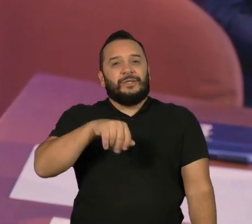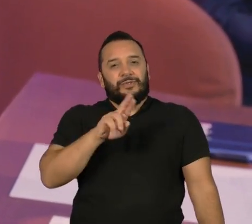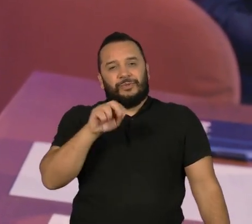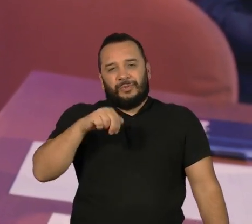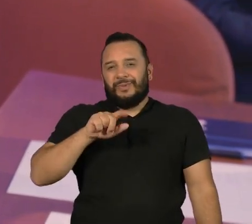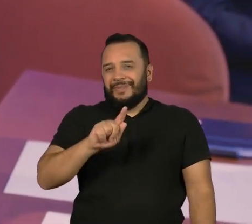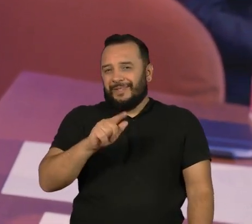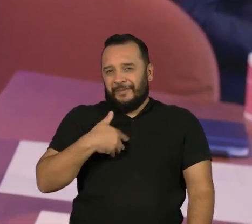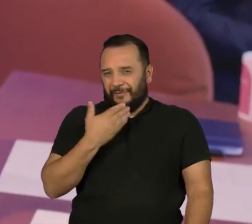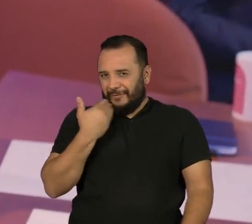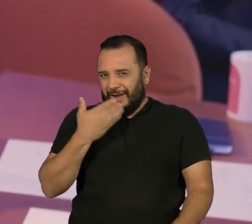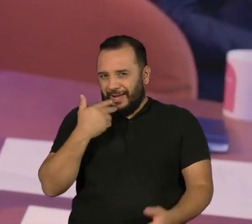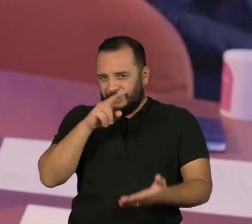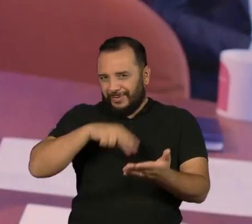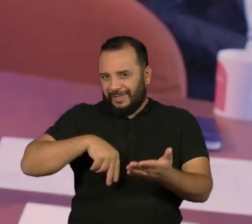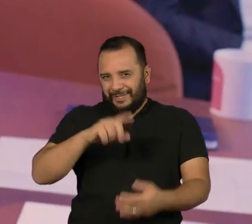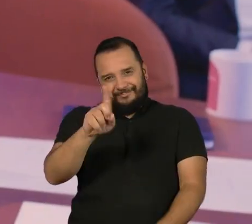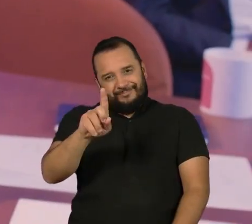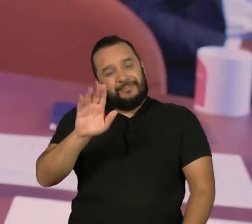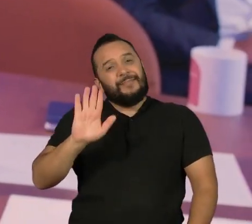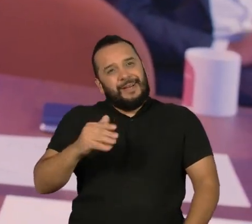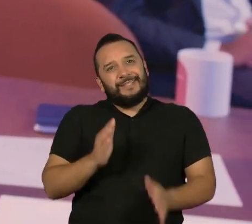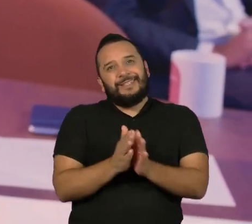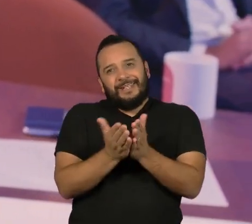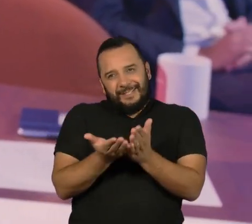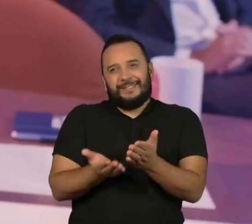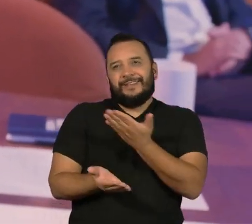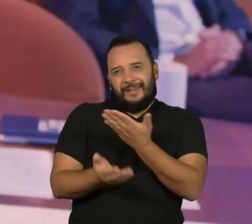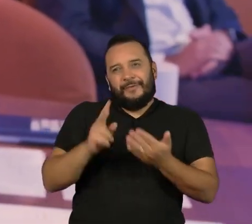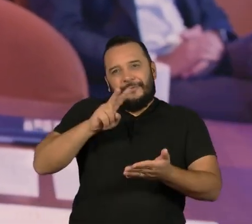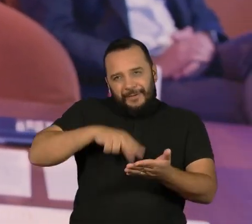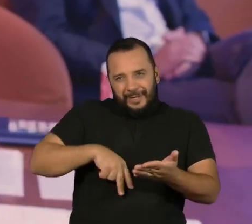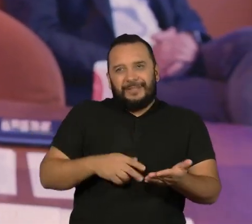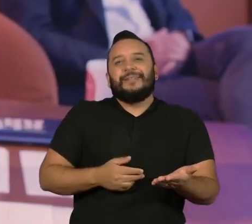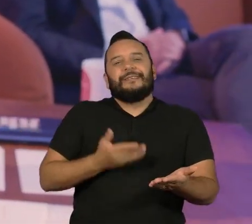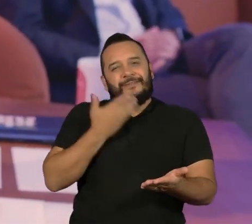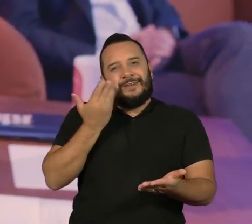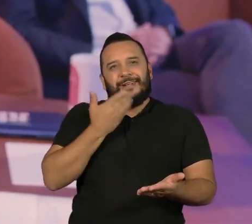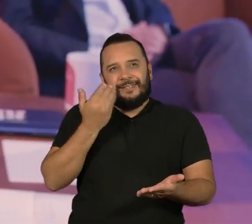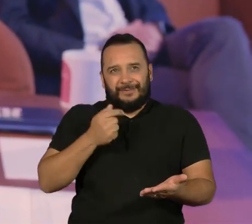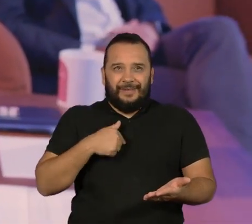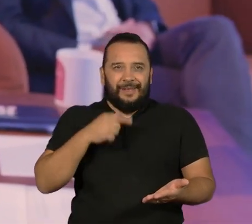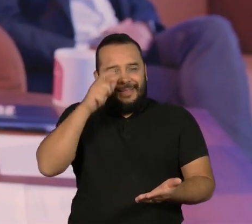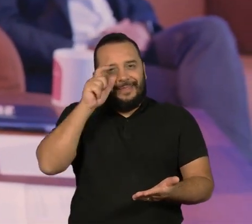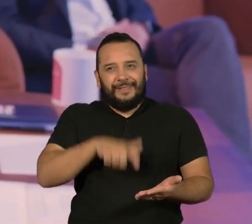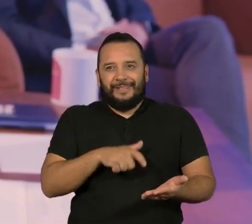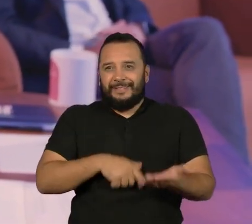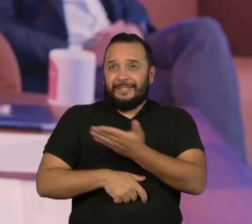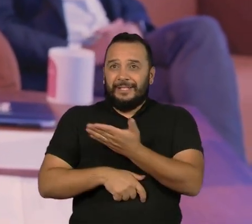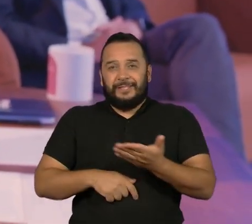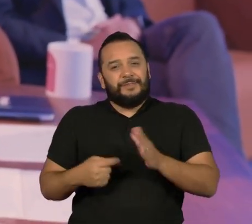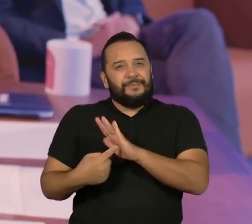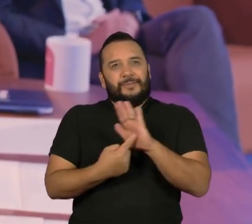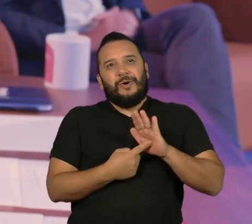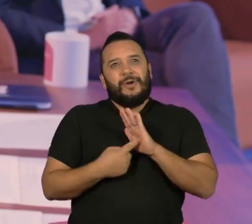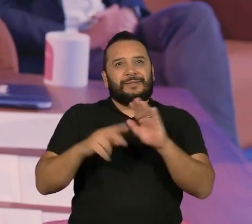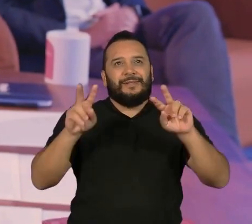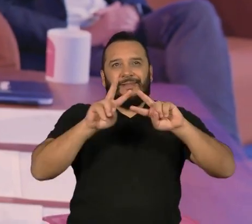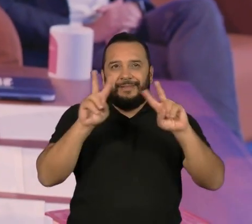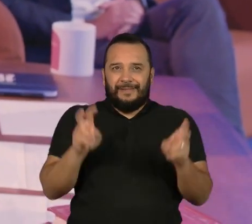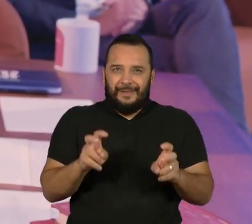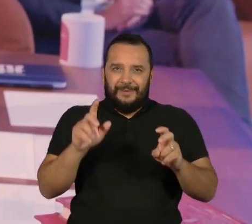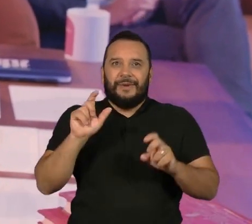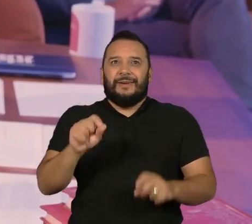ler, mas esse livro é fácil de se ler. É muito interessante como ele reflete sobre temas que